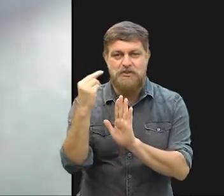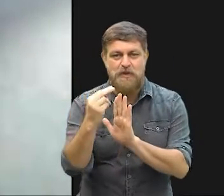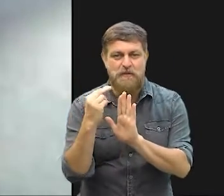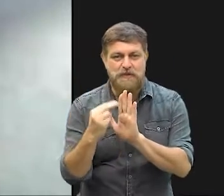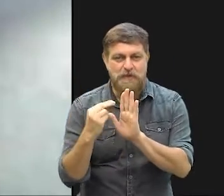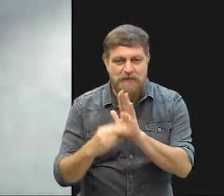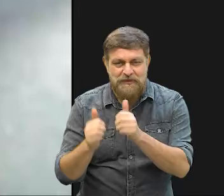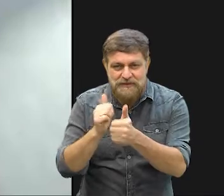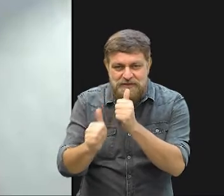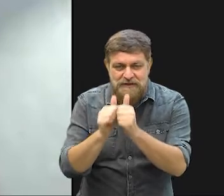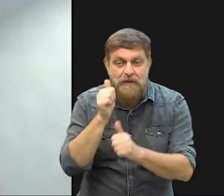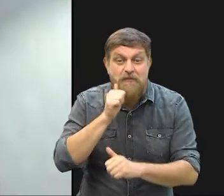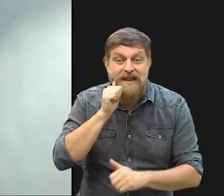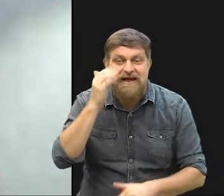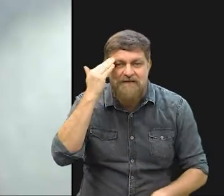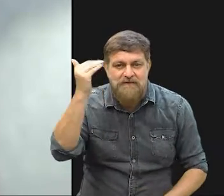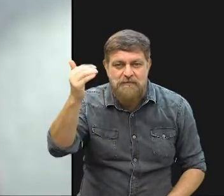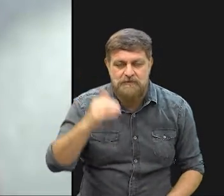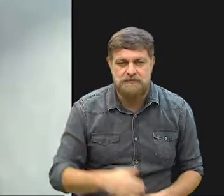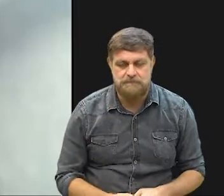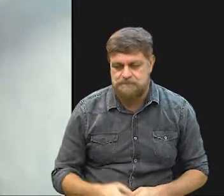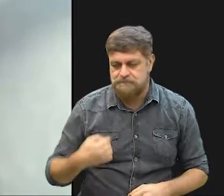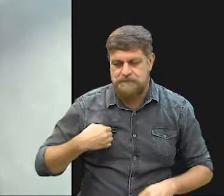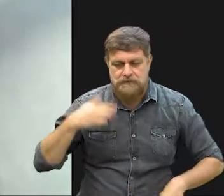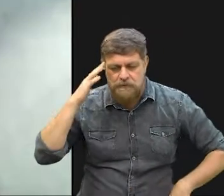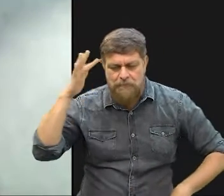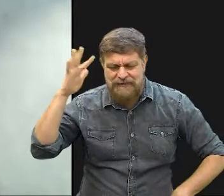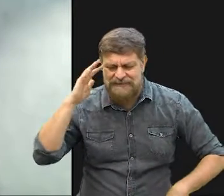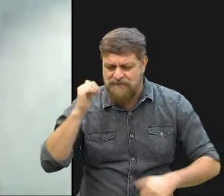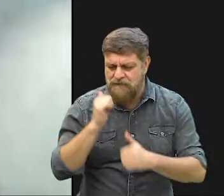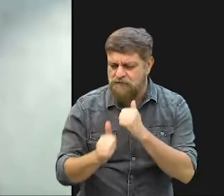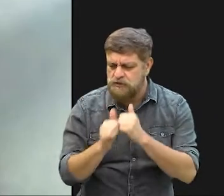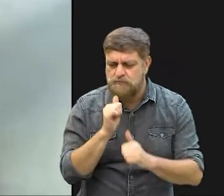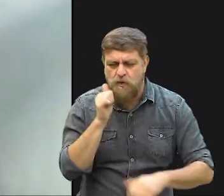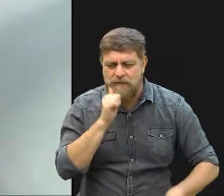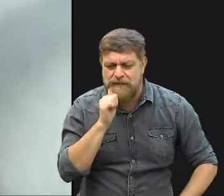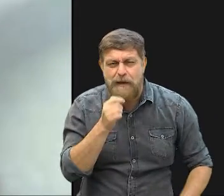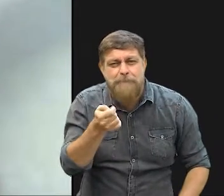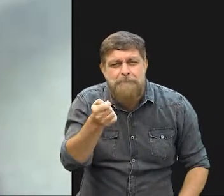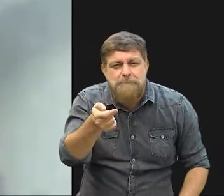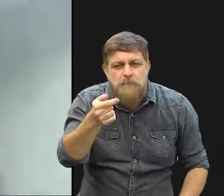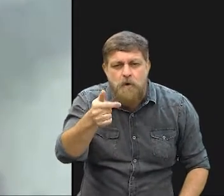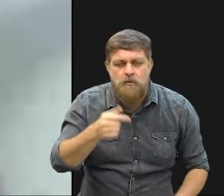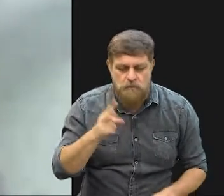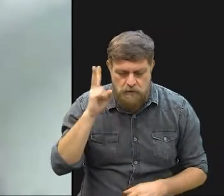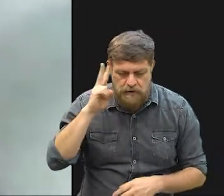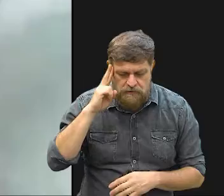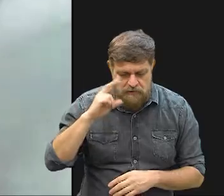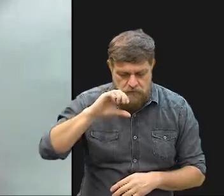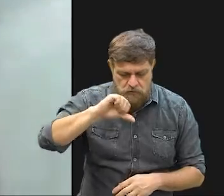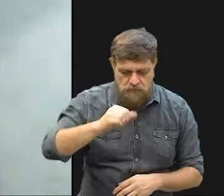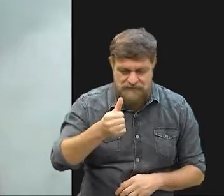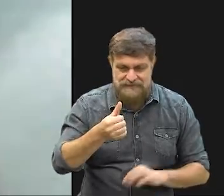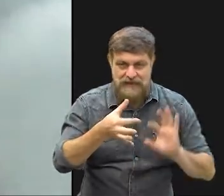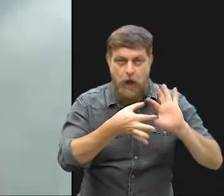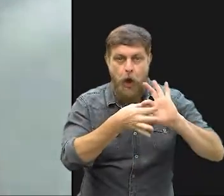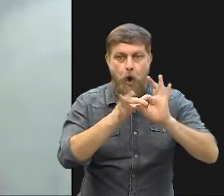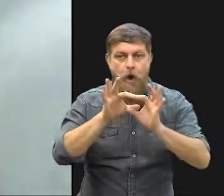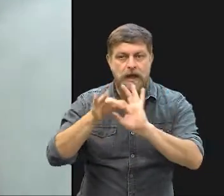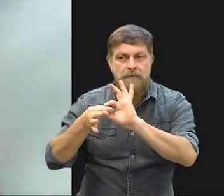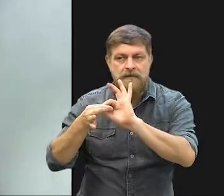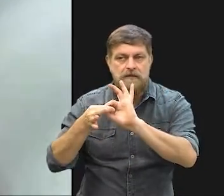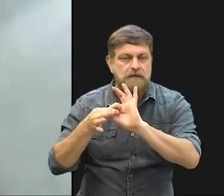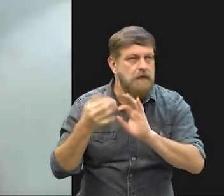Na verdade, nessa época, não passava muito futebol feminino. Eu me lembro que em 96, na Olimpíada de 96, eu